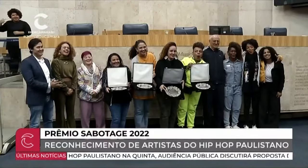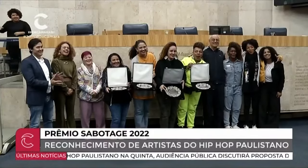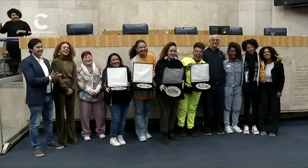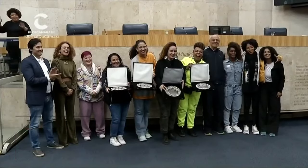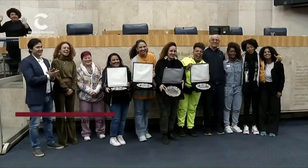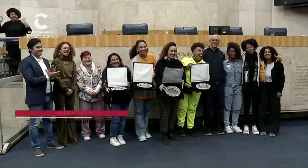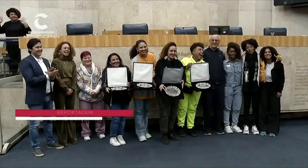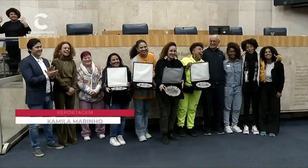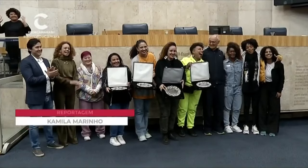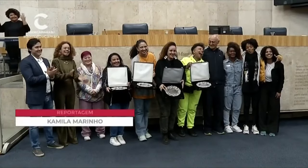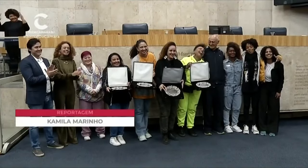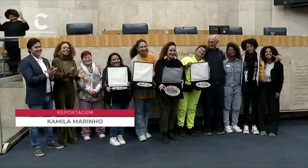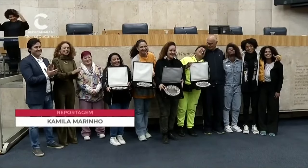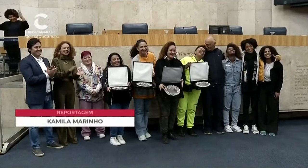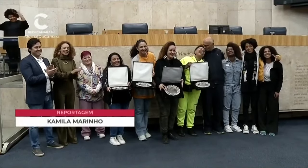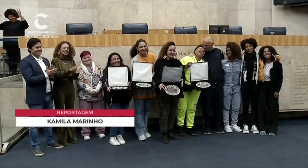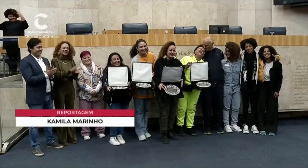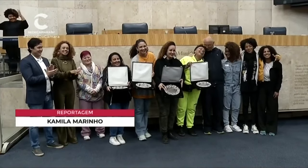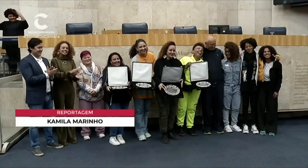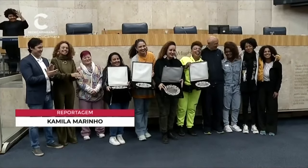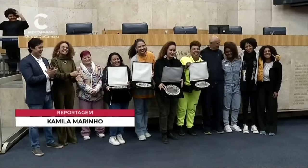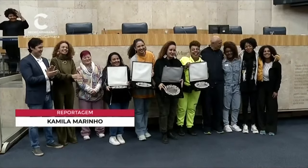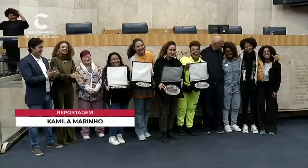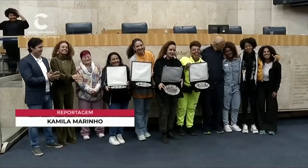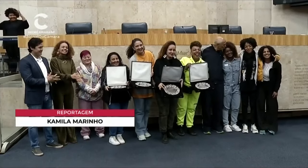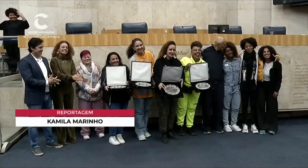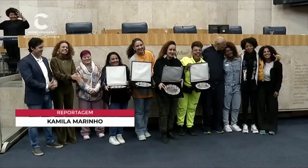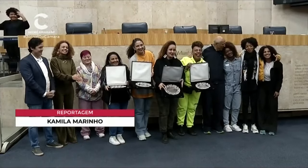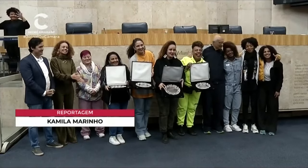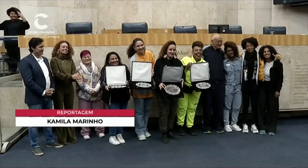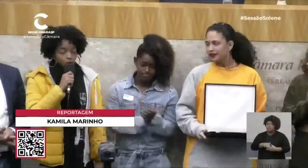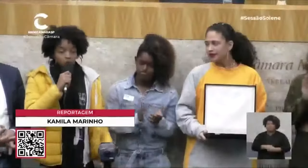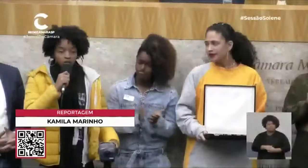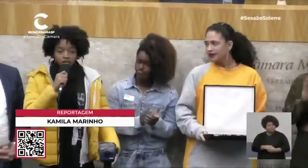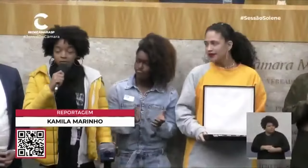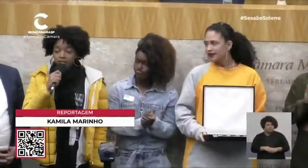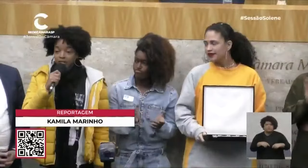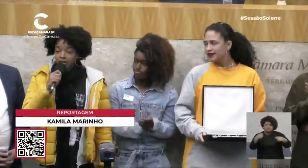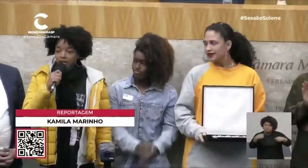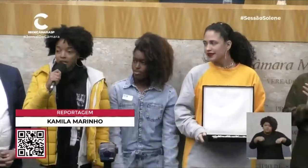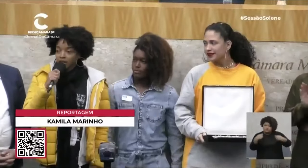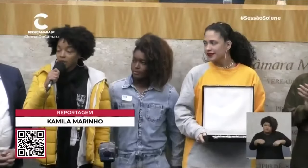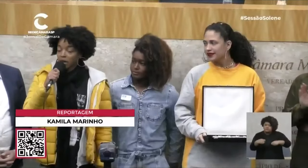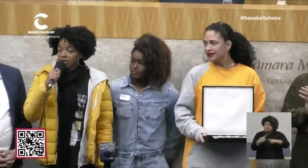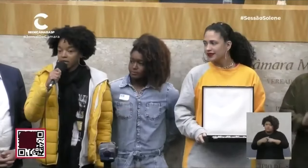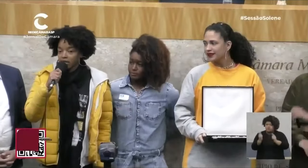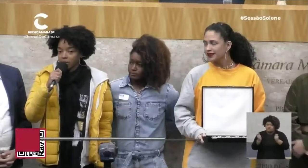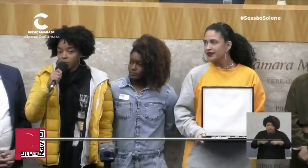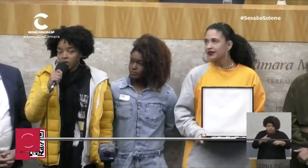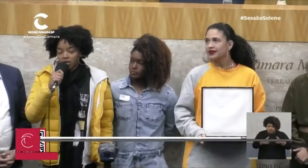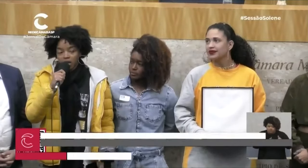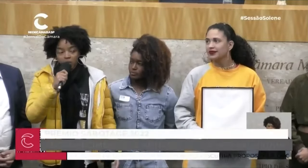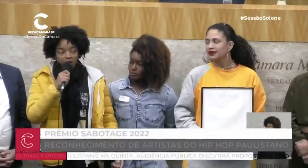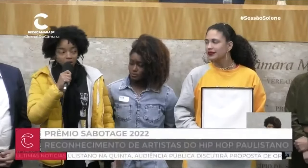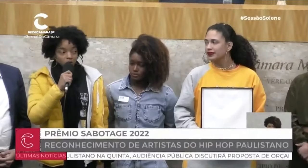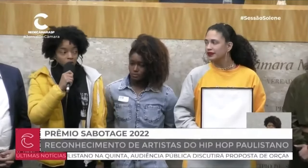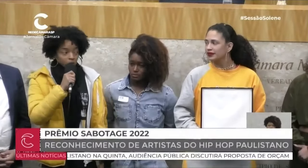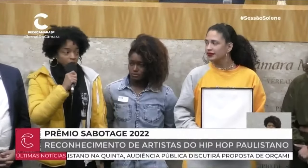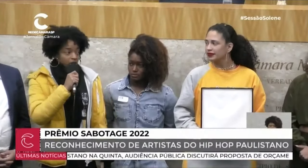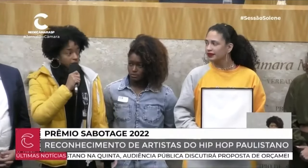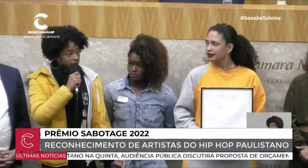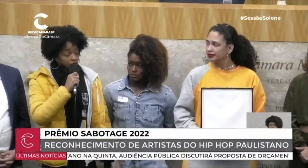As mulheres foram os destaques da edição 2022 do Prêmio Sabotage. Elas alcançaram a primeira colocação nas